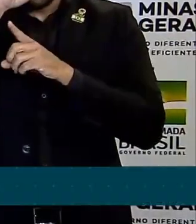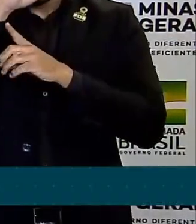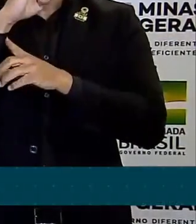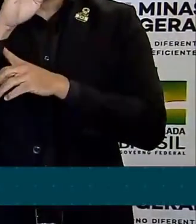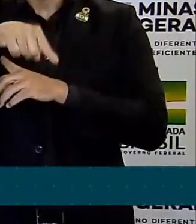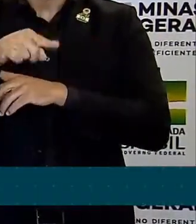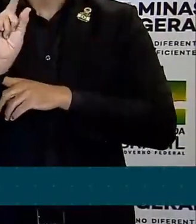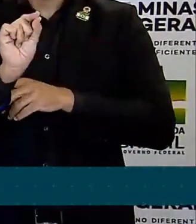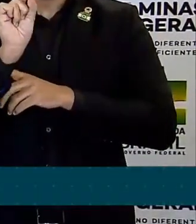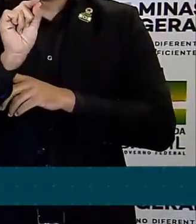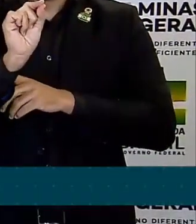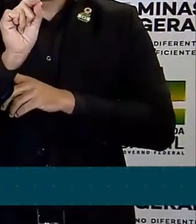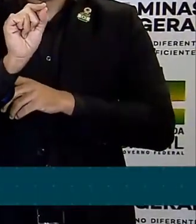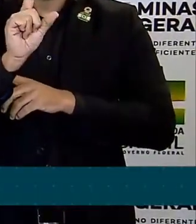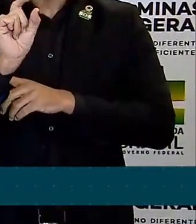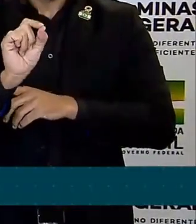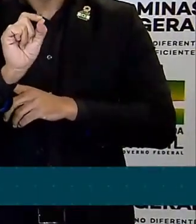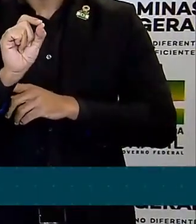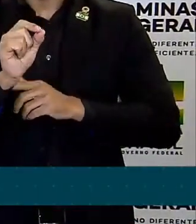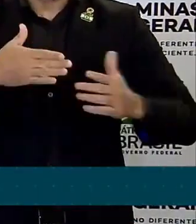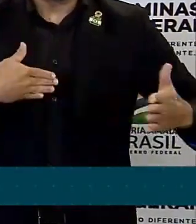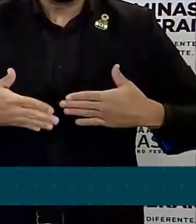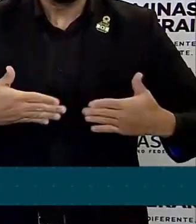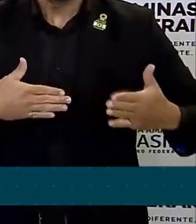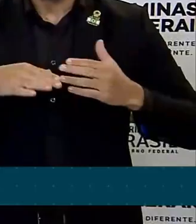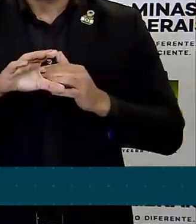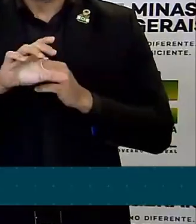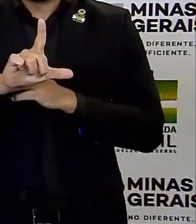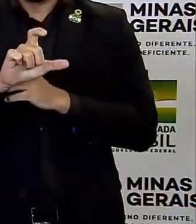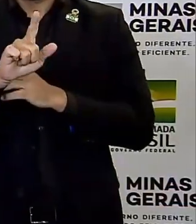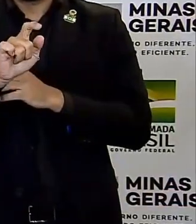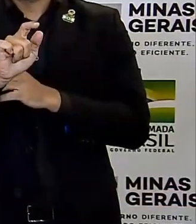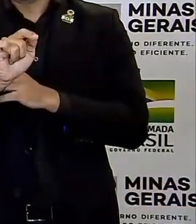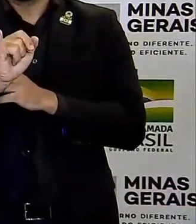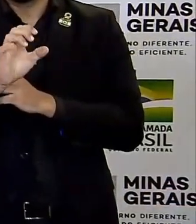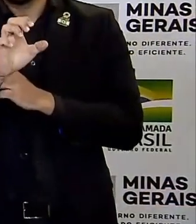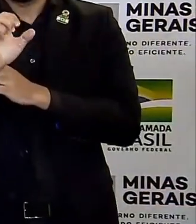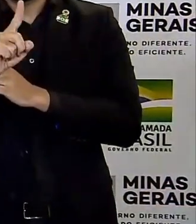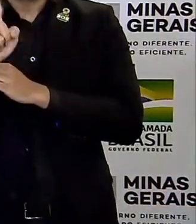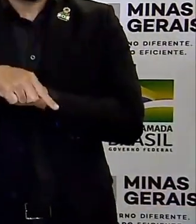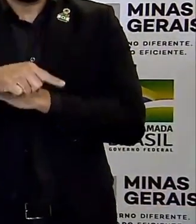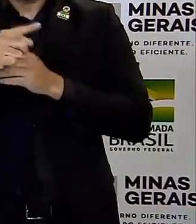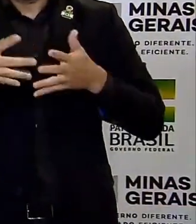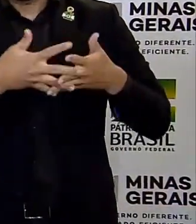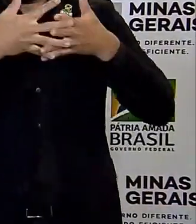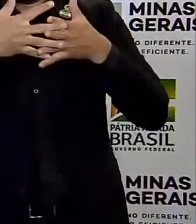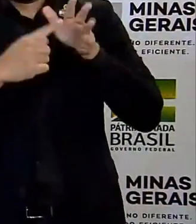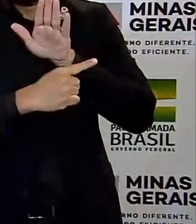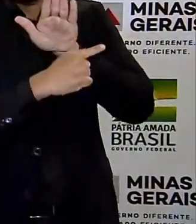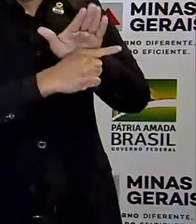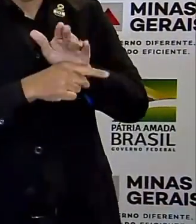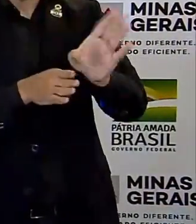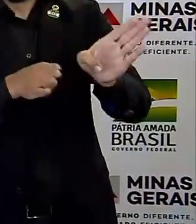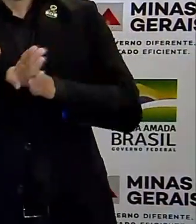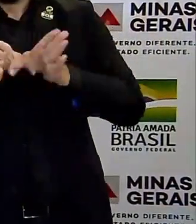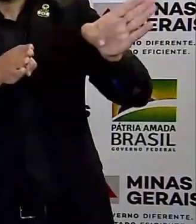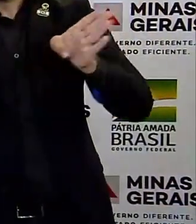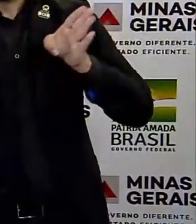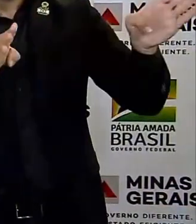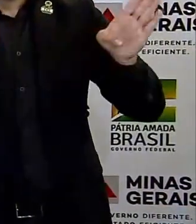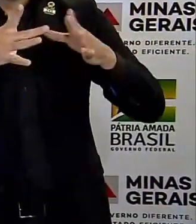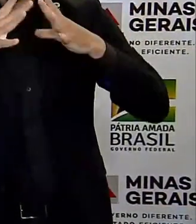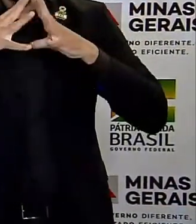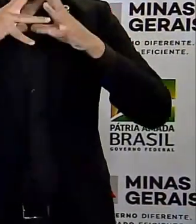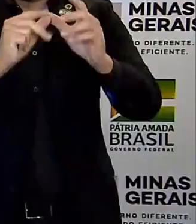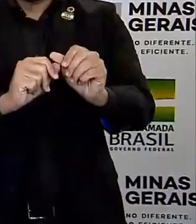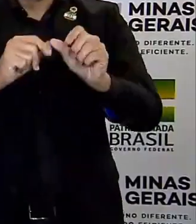este é a logística. Então estamos conseguindo enviar aquilo que é necessário para todas as regiões